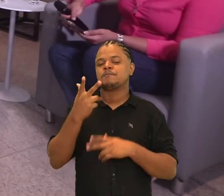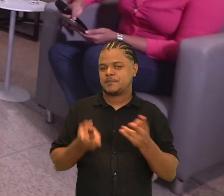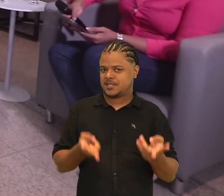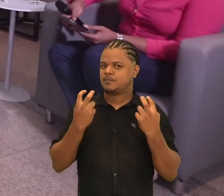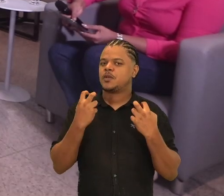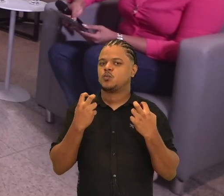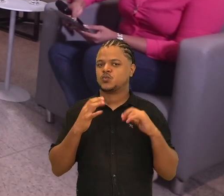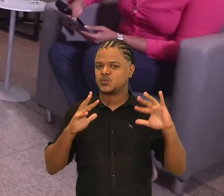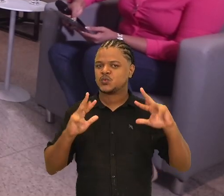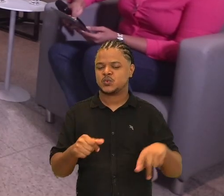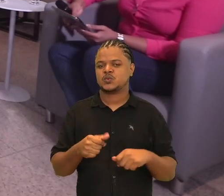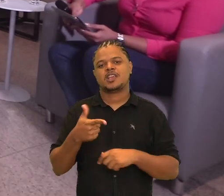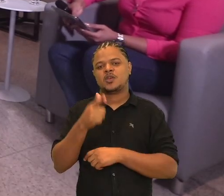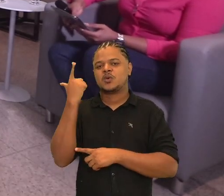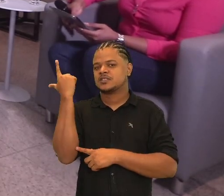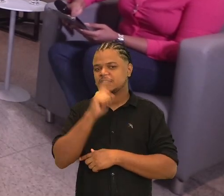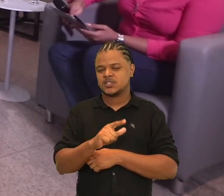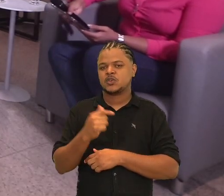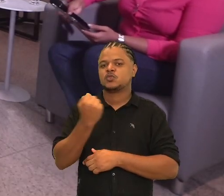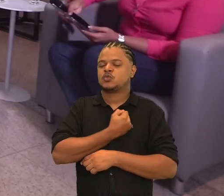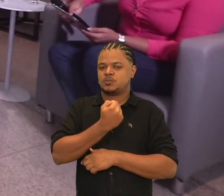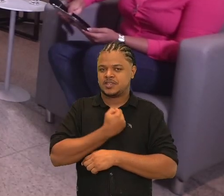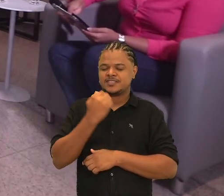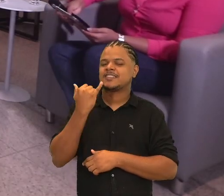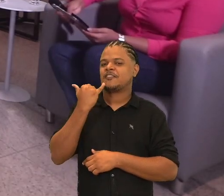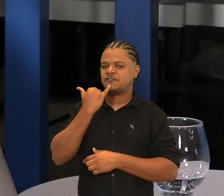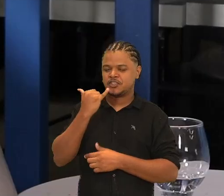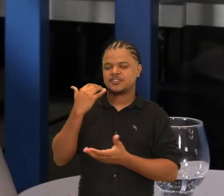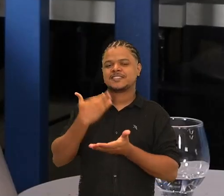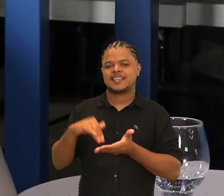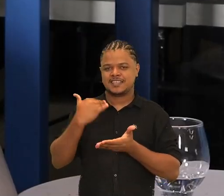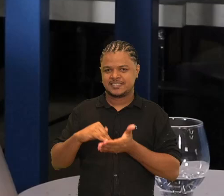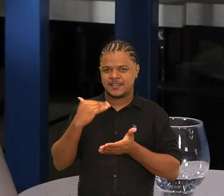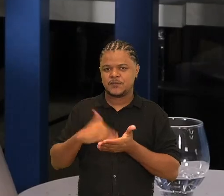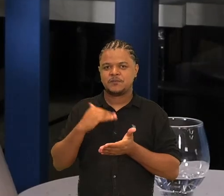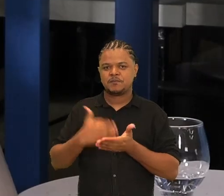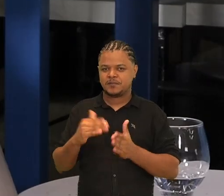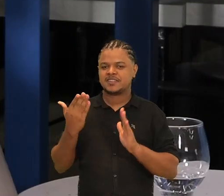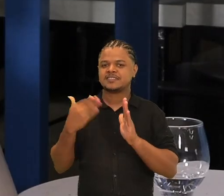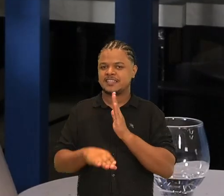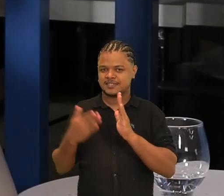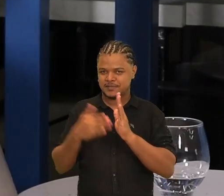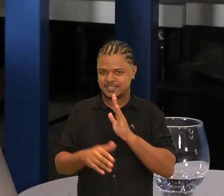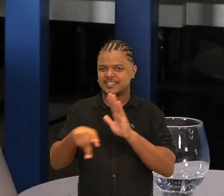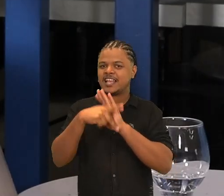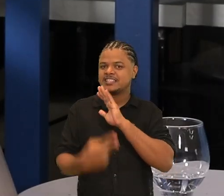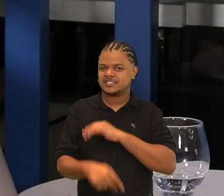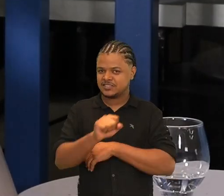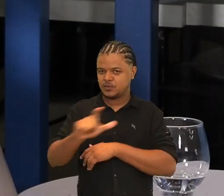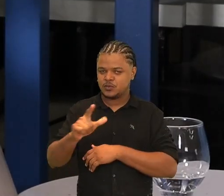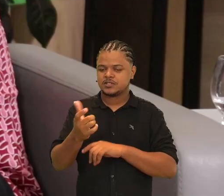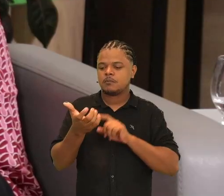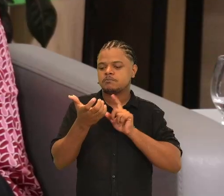Então ele conseguiu o telefone do secretário de da SMTT aqui de São Luís. Ele mandou um áudio